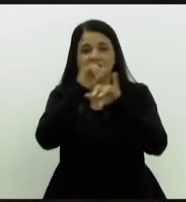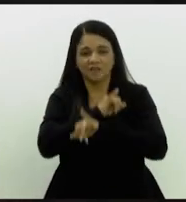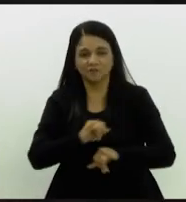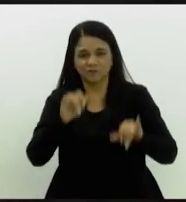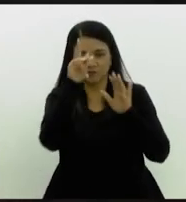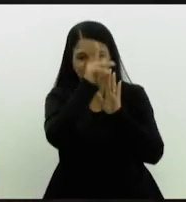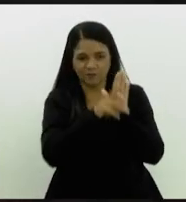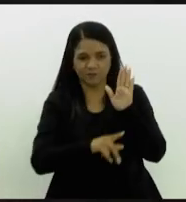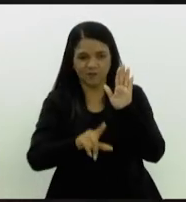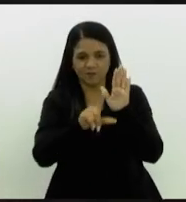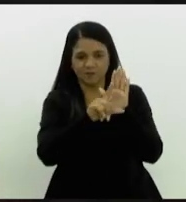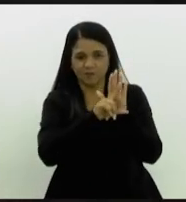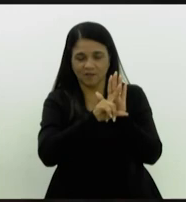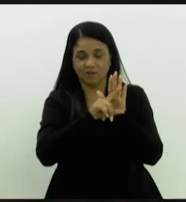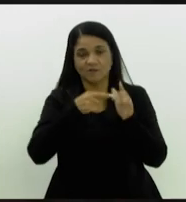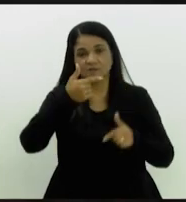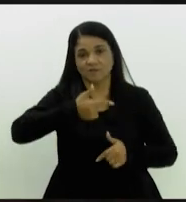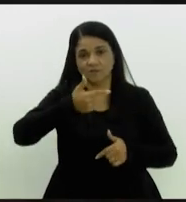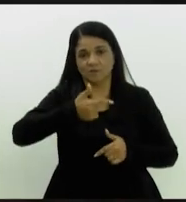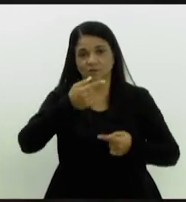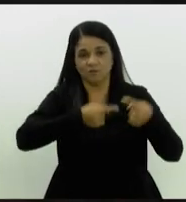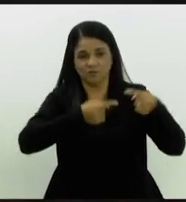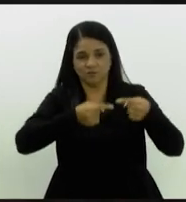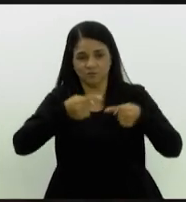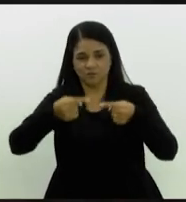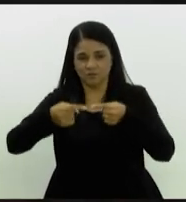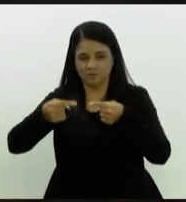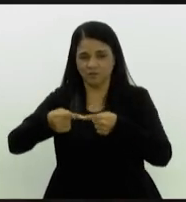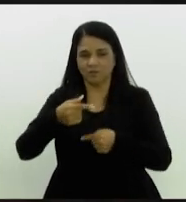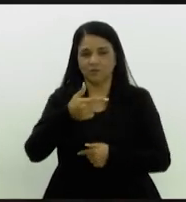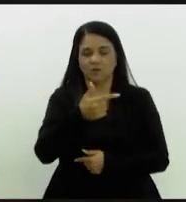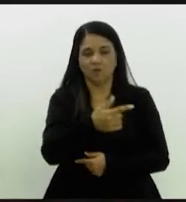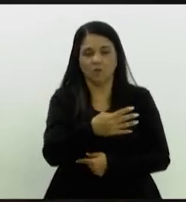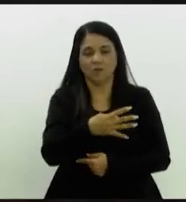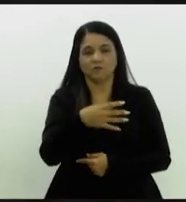Anuncio, em segunda discussão, projeto de lei número